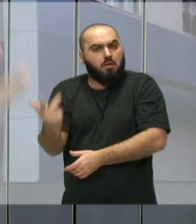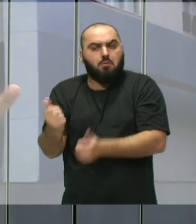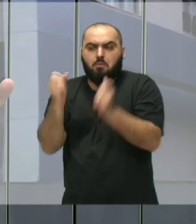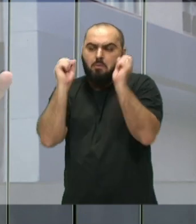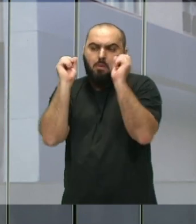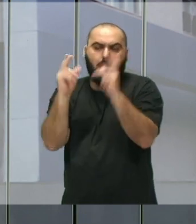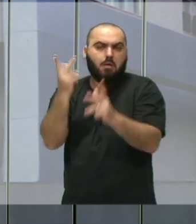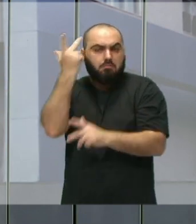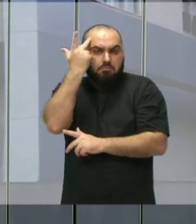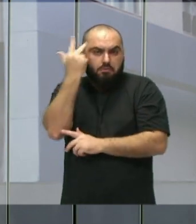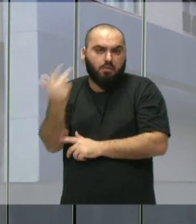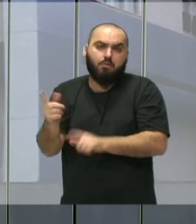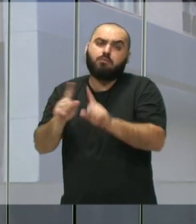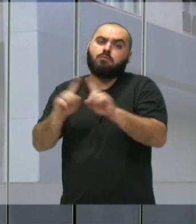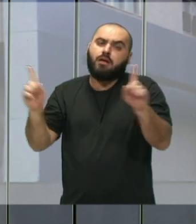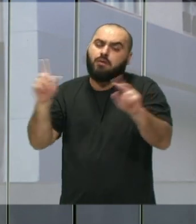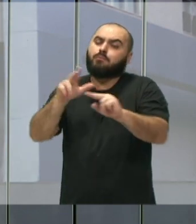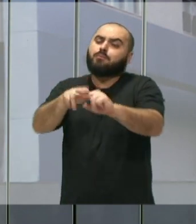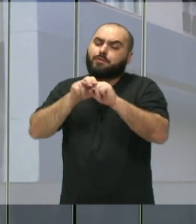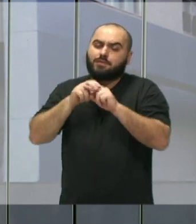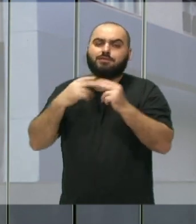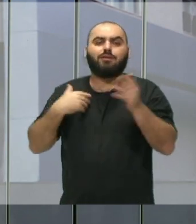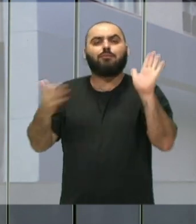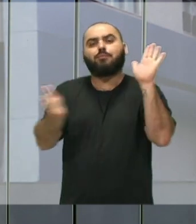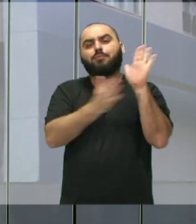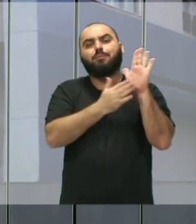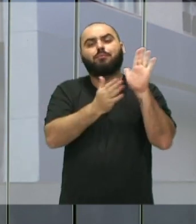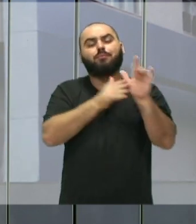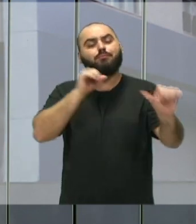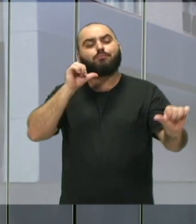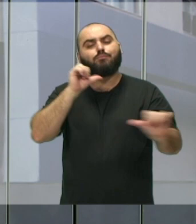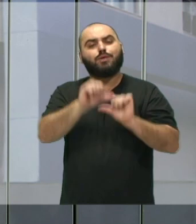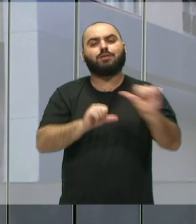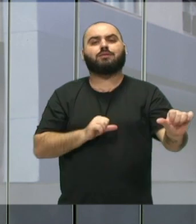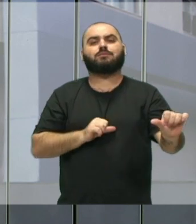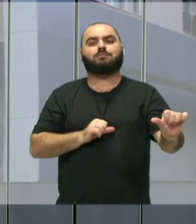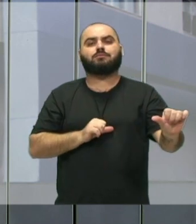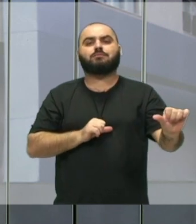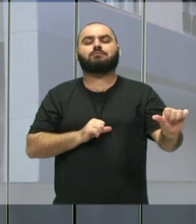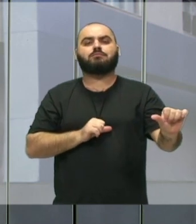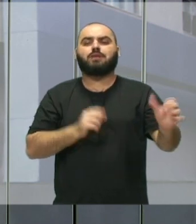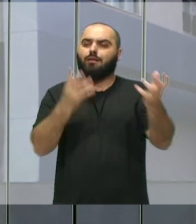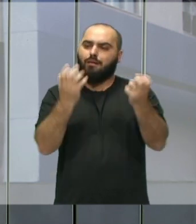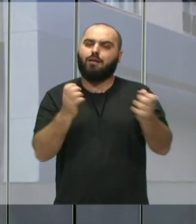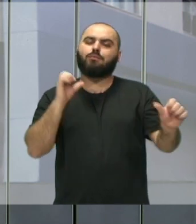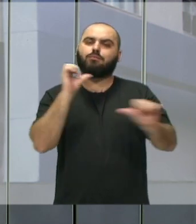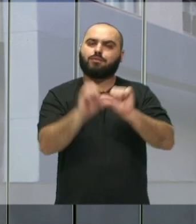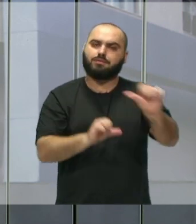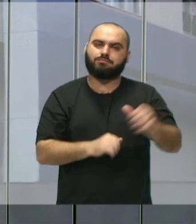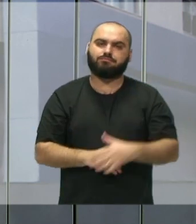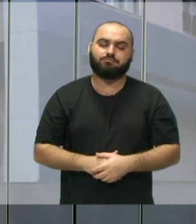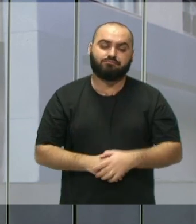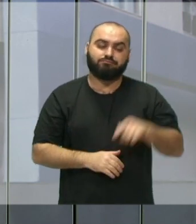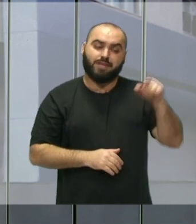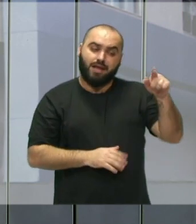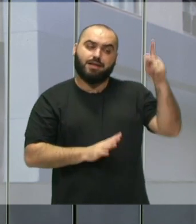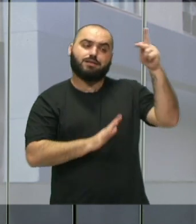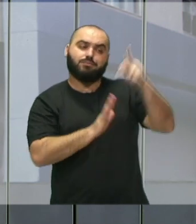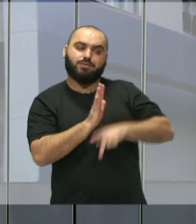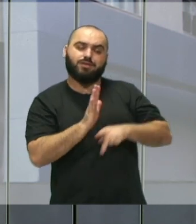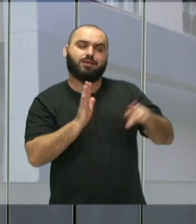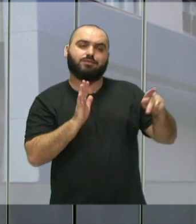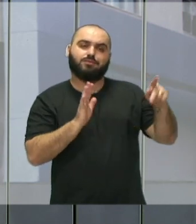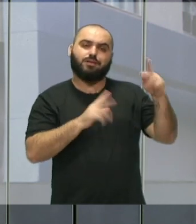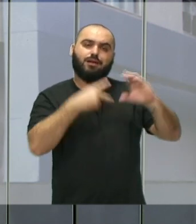É normal. Mas por isso que eu estou propondo mudar. Por isso que eu estou propondo alterar. Infelizmente, esse projeto foi rejeitado aqui